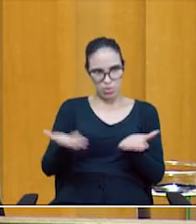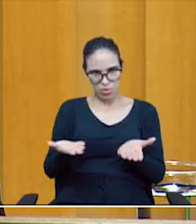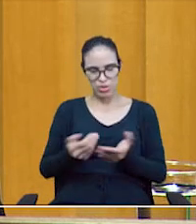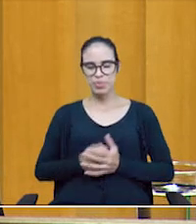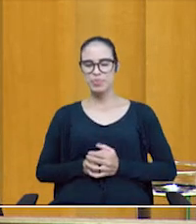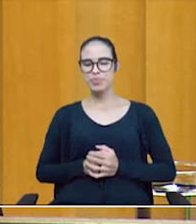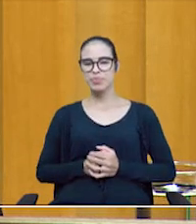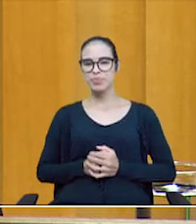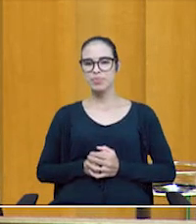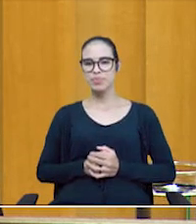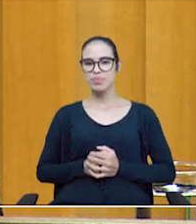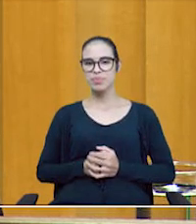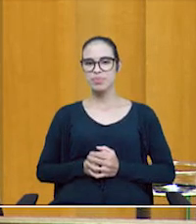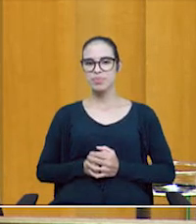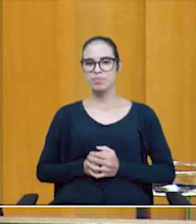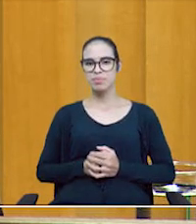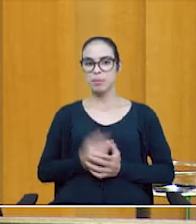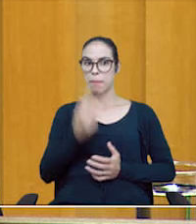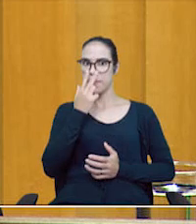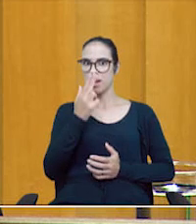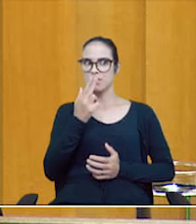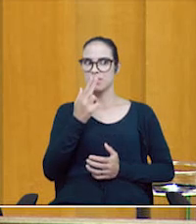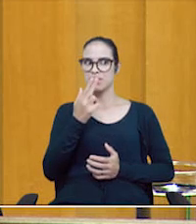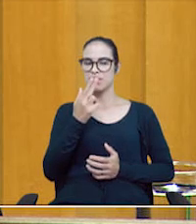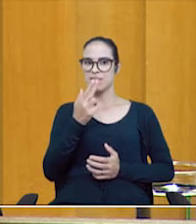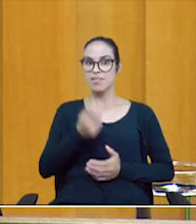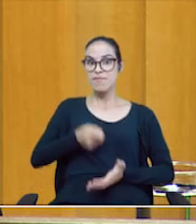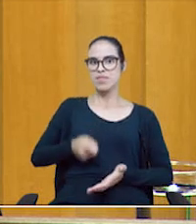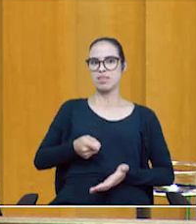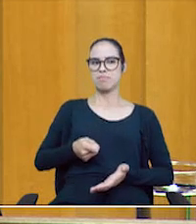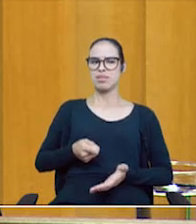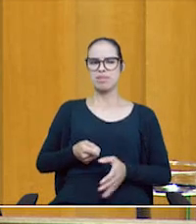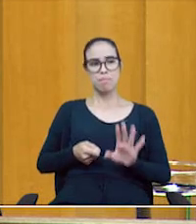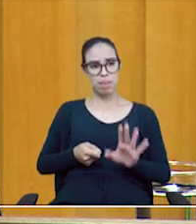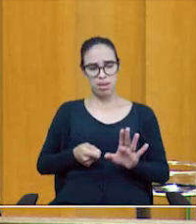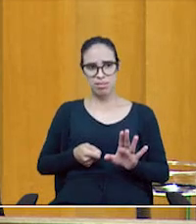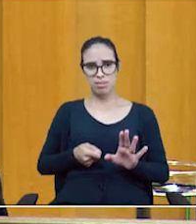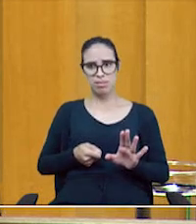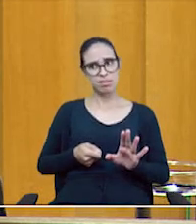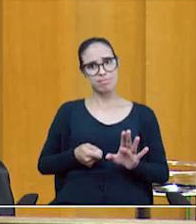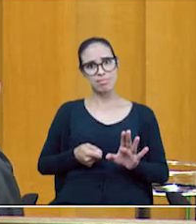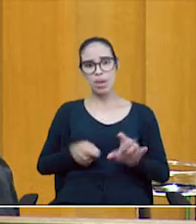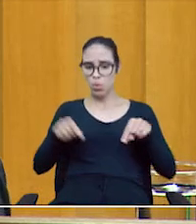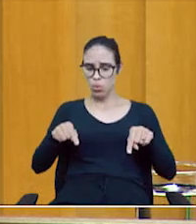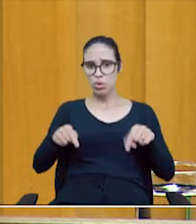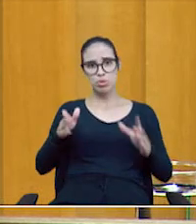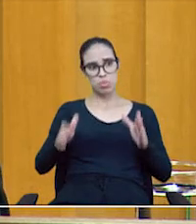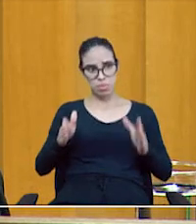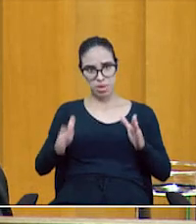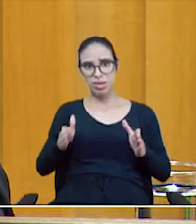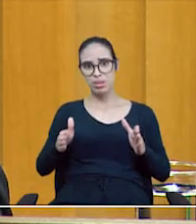Sei que pode parecer um chavão, mas em nenhum outro momento da história nós estivemos vivendo na administração pública, eu diria especificamente aqui a administração